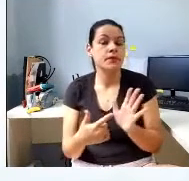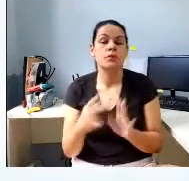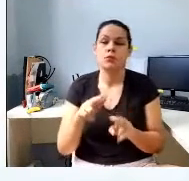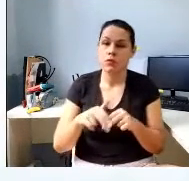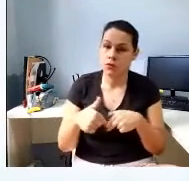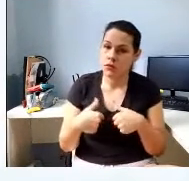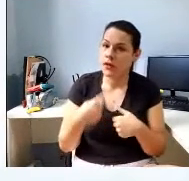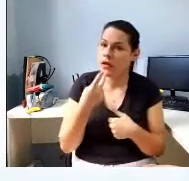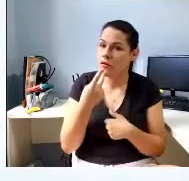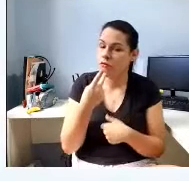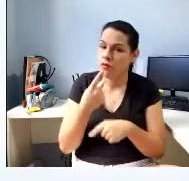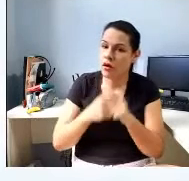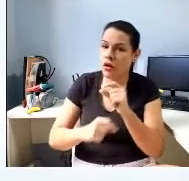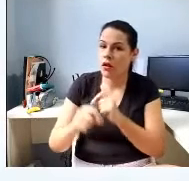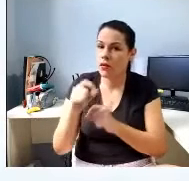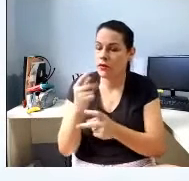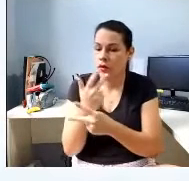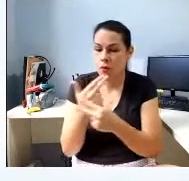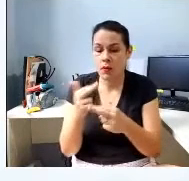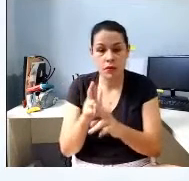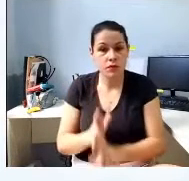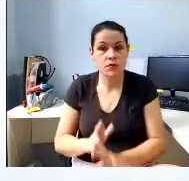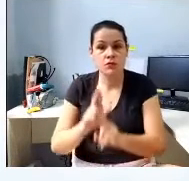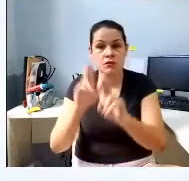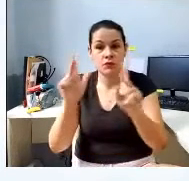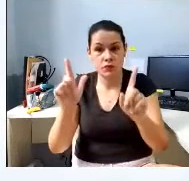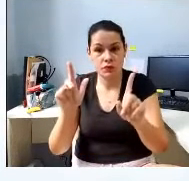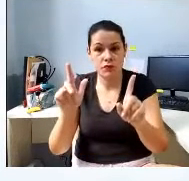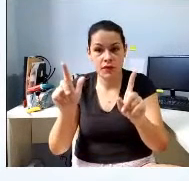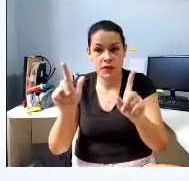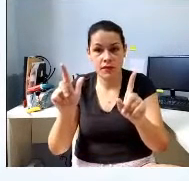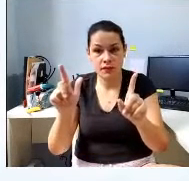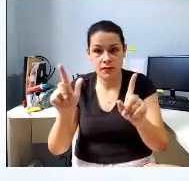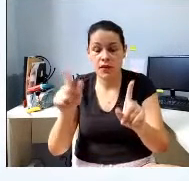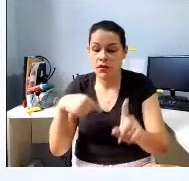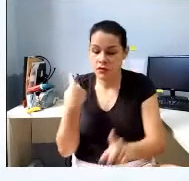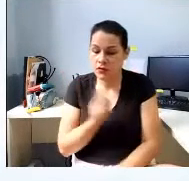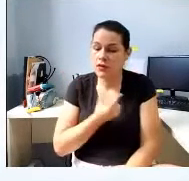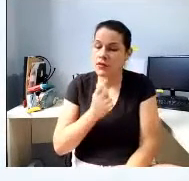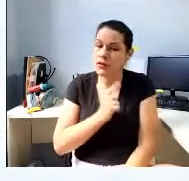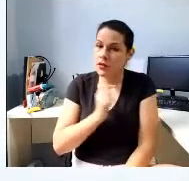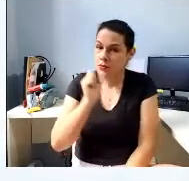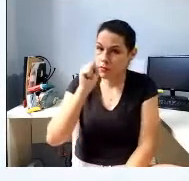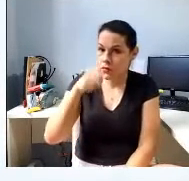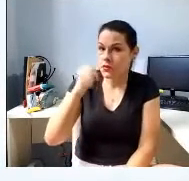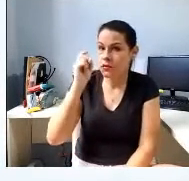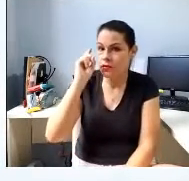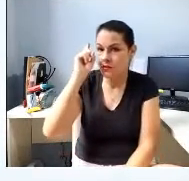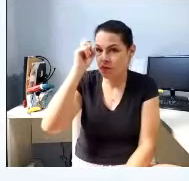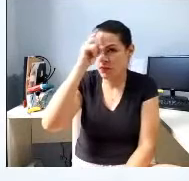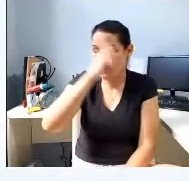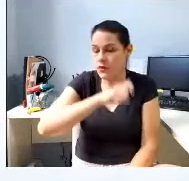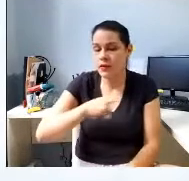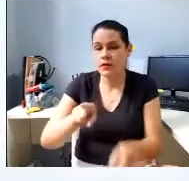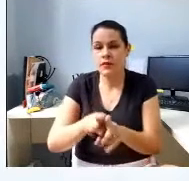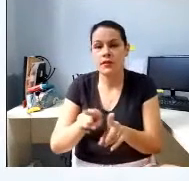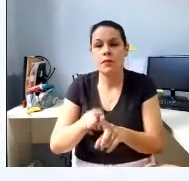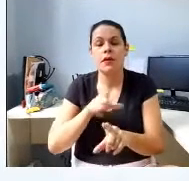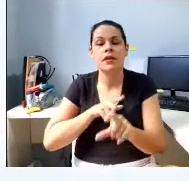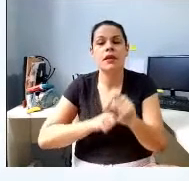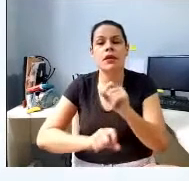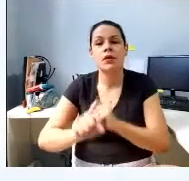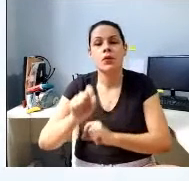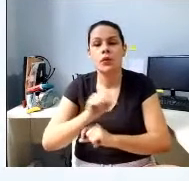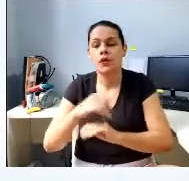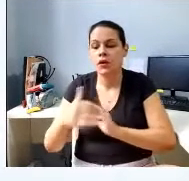registro como um elemento das nossas dificuldades e da revelação